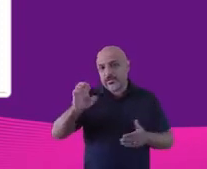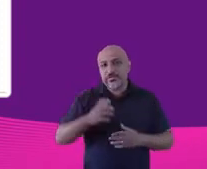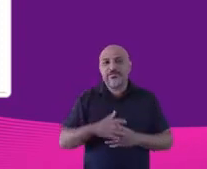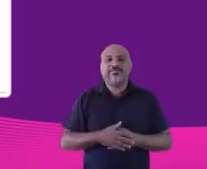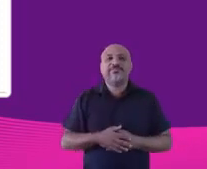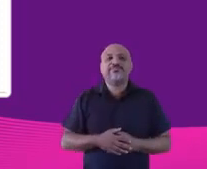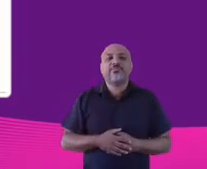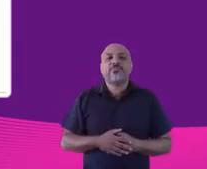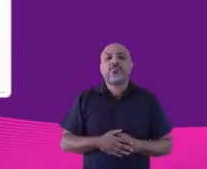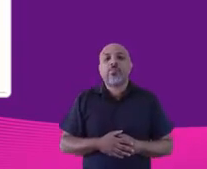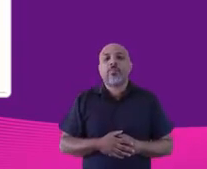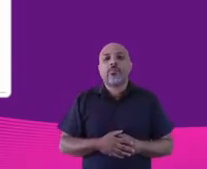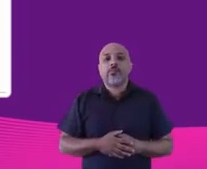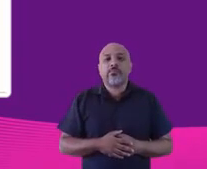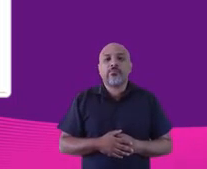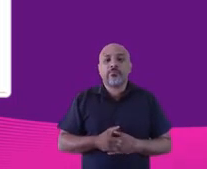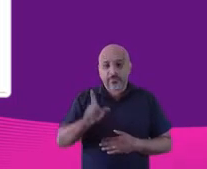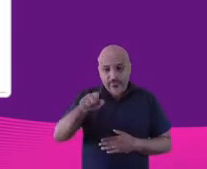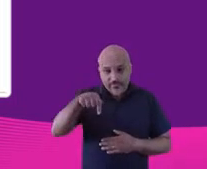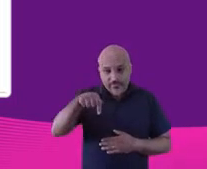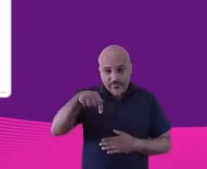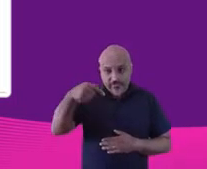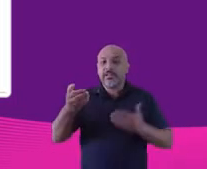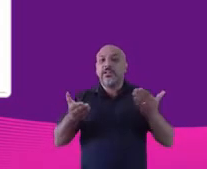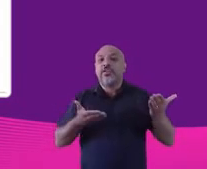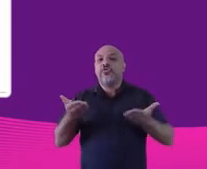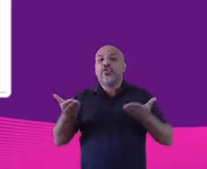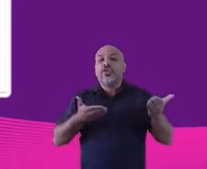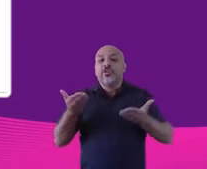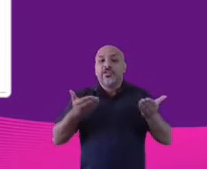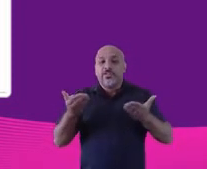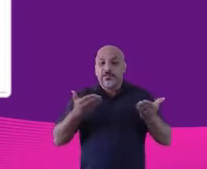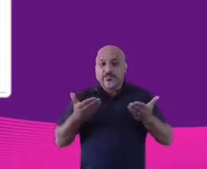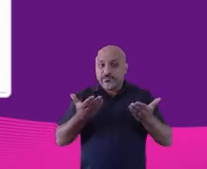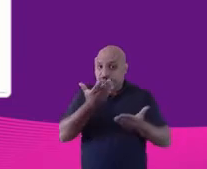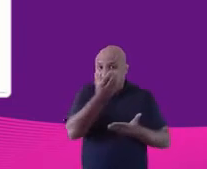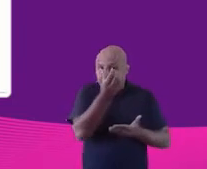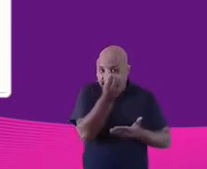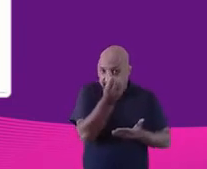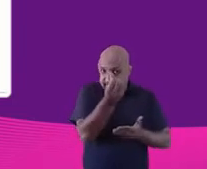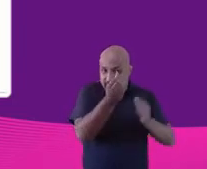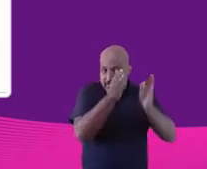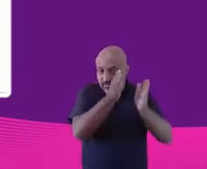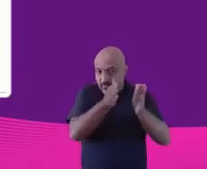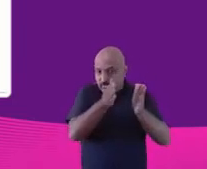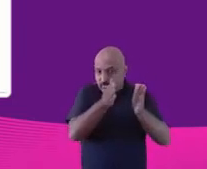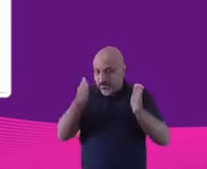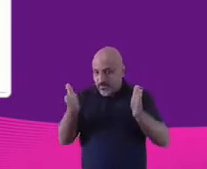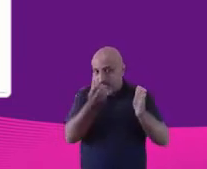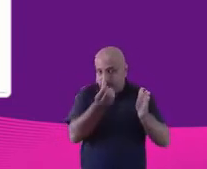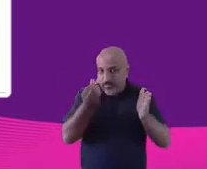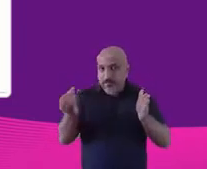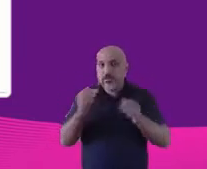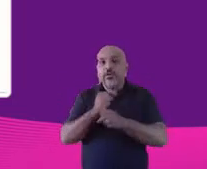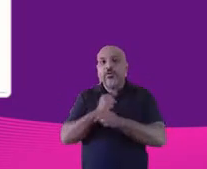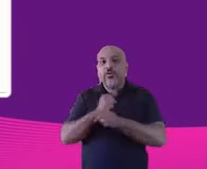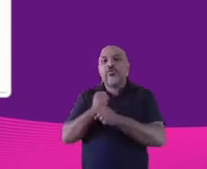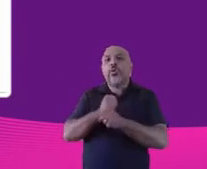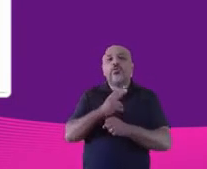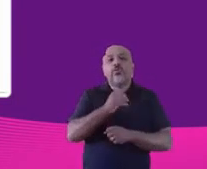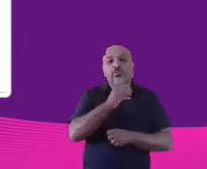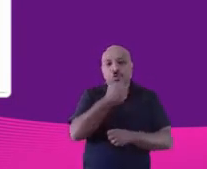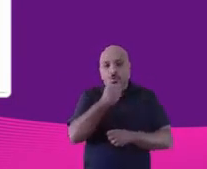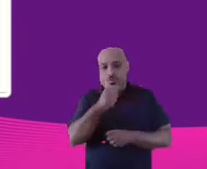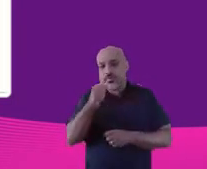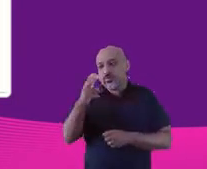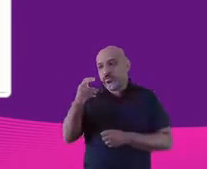E aí ele foi tratado com 6 ciclos, né? Porque isso era 2011, 2012,